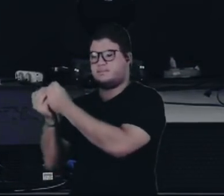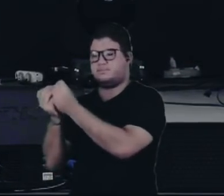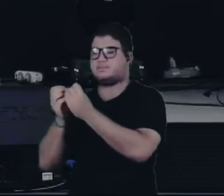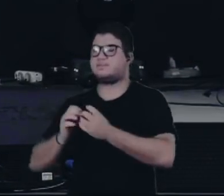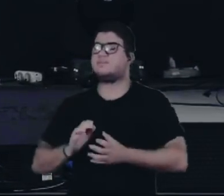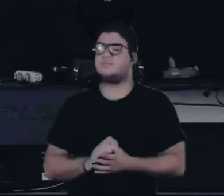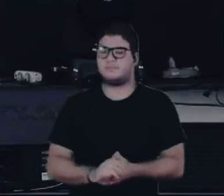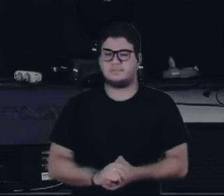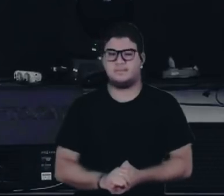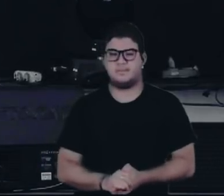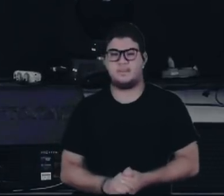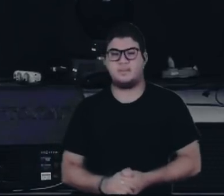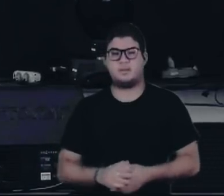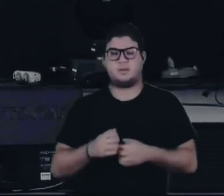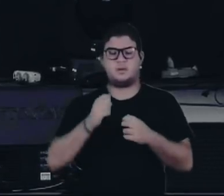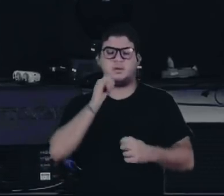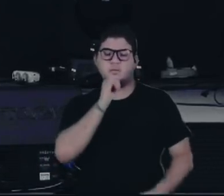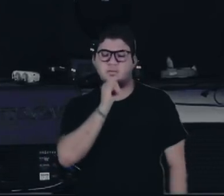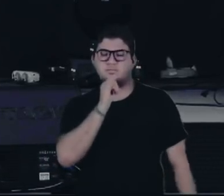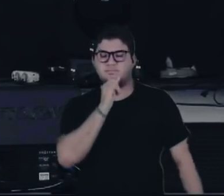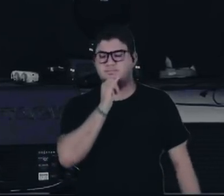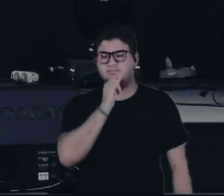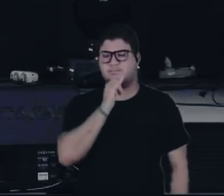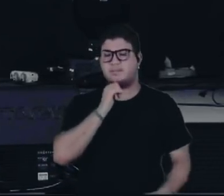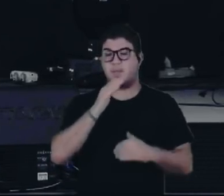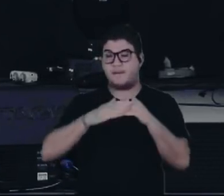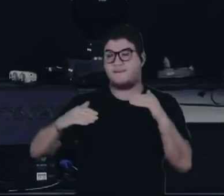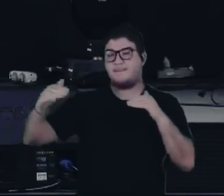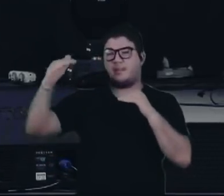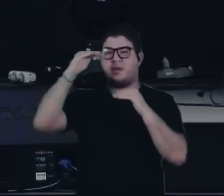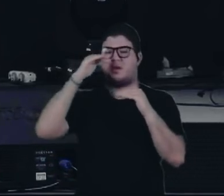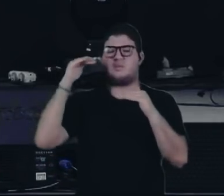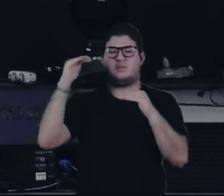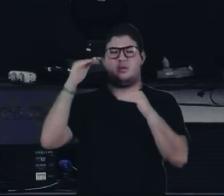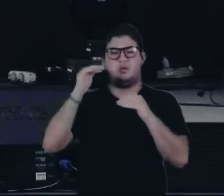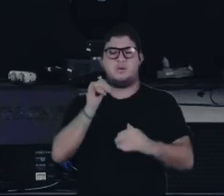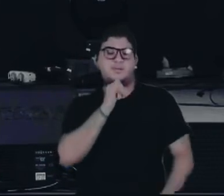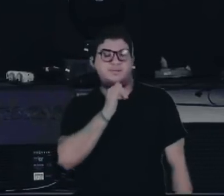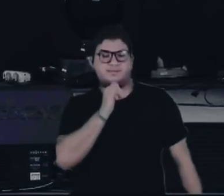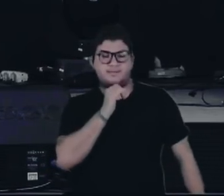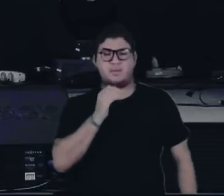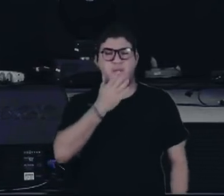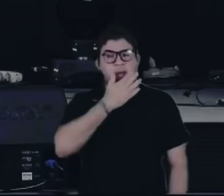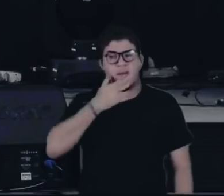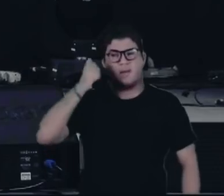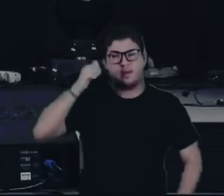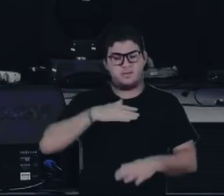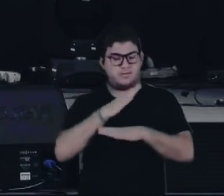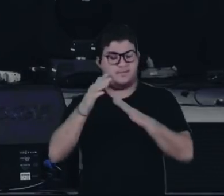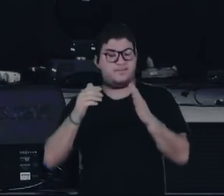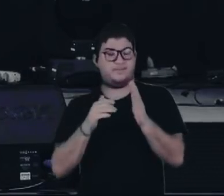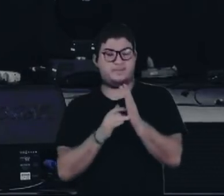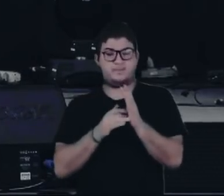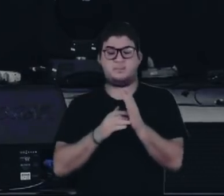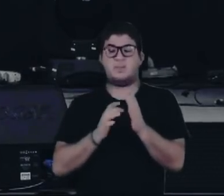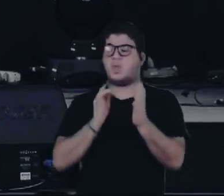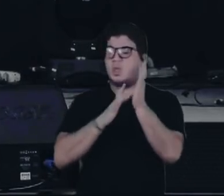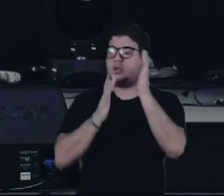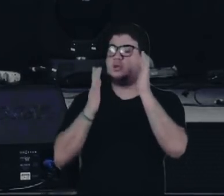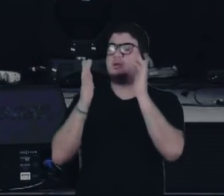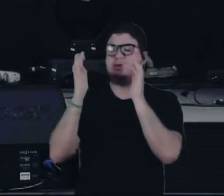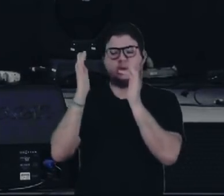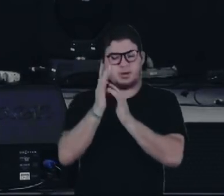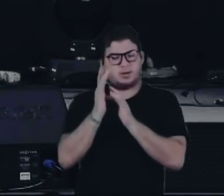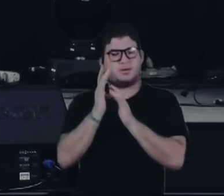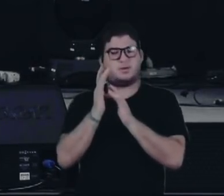tem o exemplo máximo, o exemplo, o melhor de todos é o de